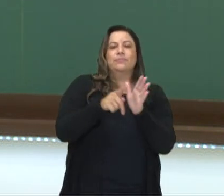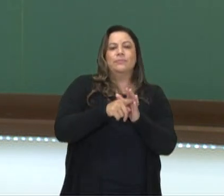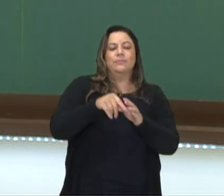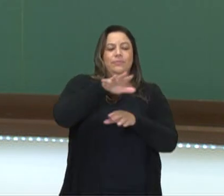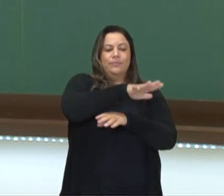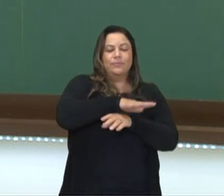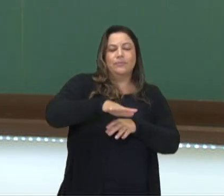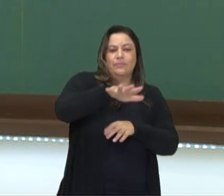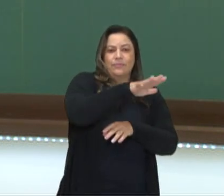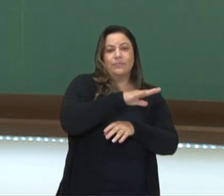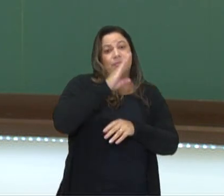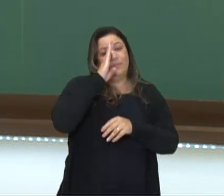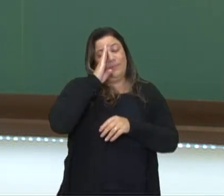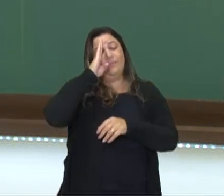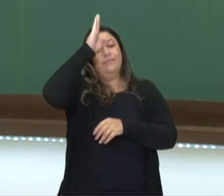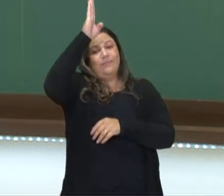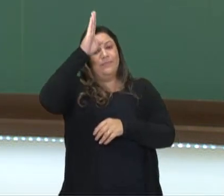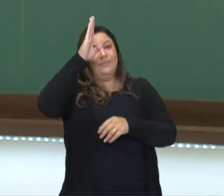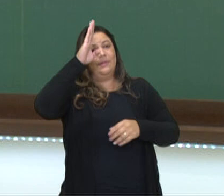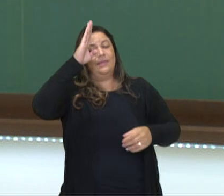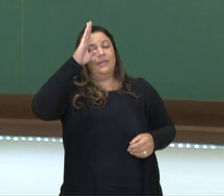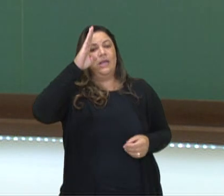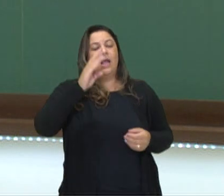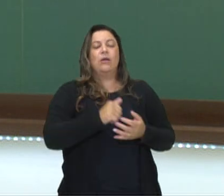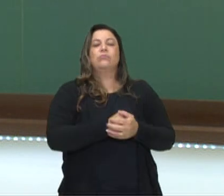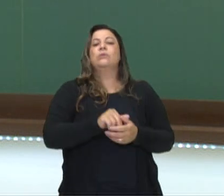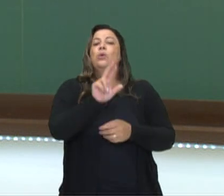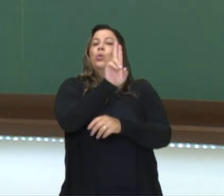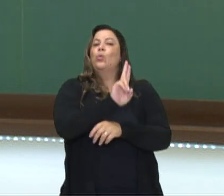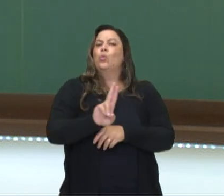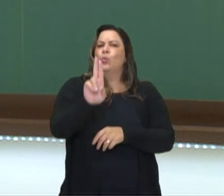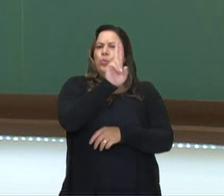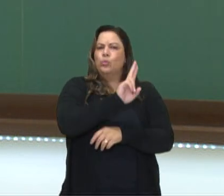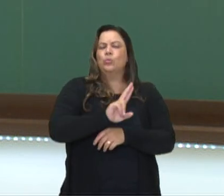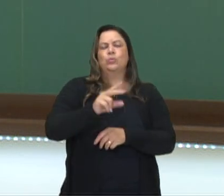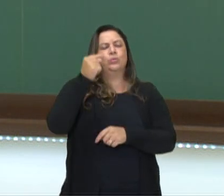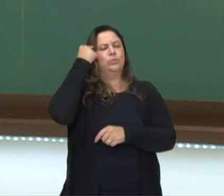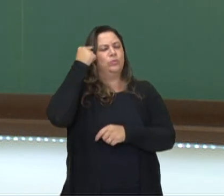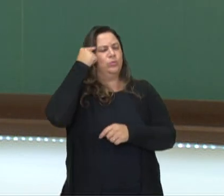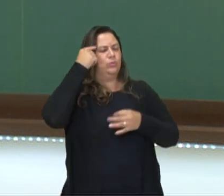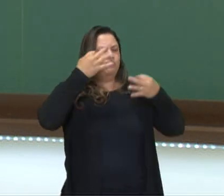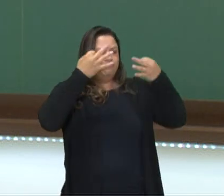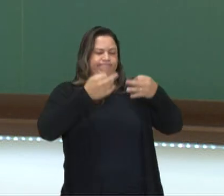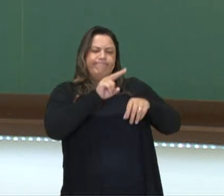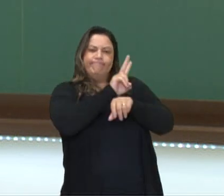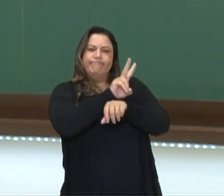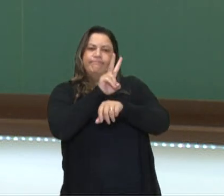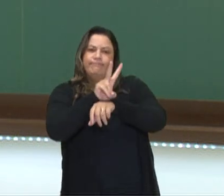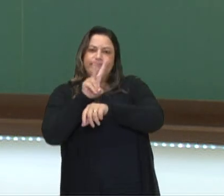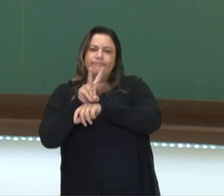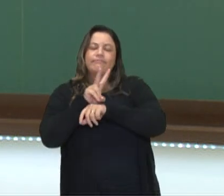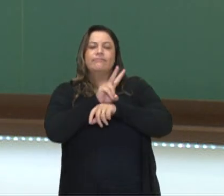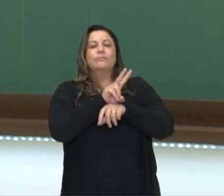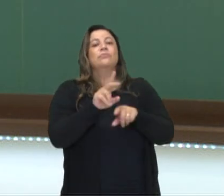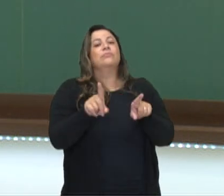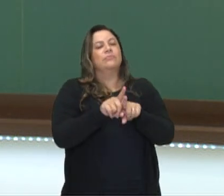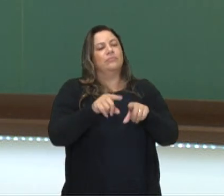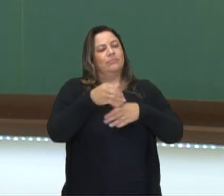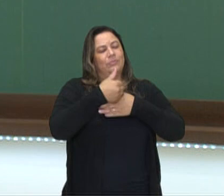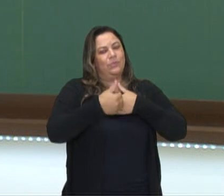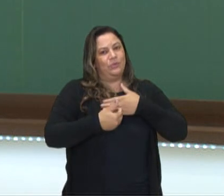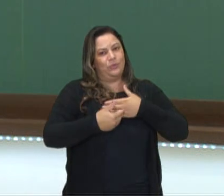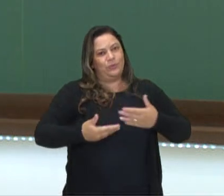é fundamental que haja um manejo, um uso racional e uma preservação por parte dos governos